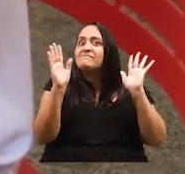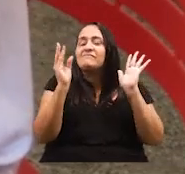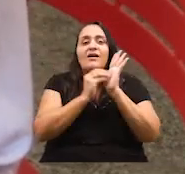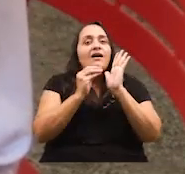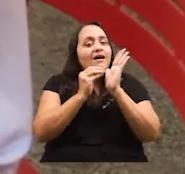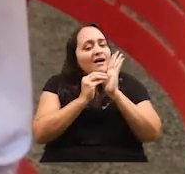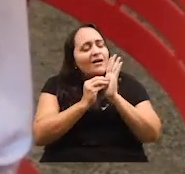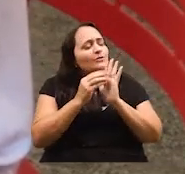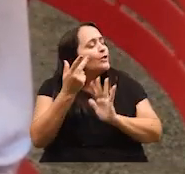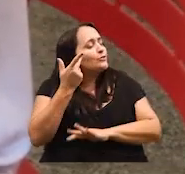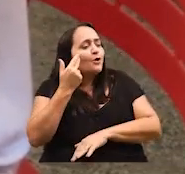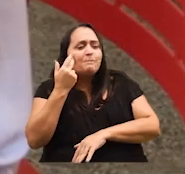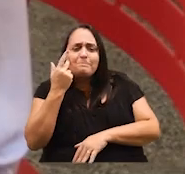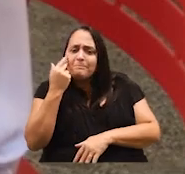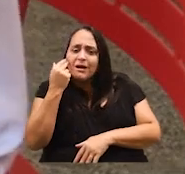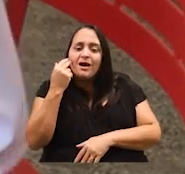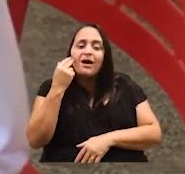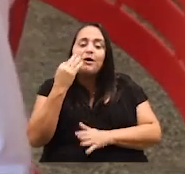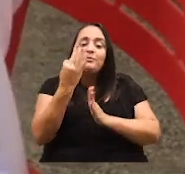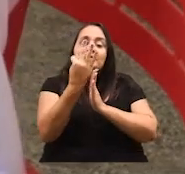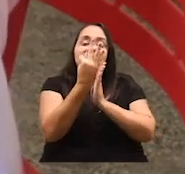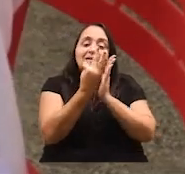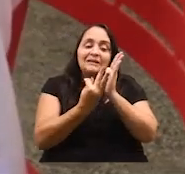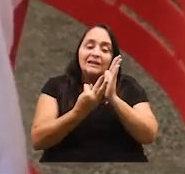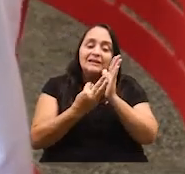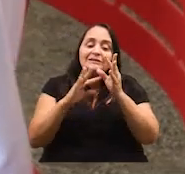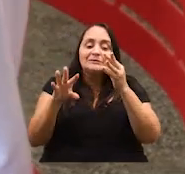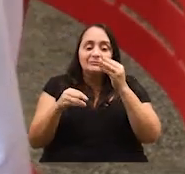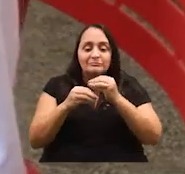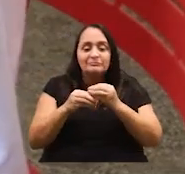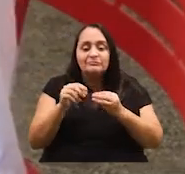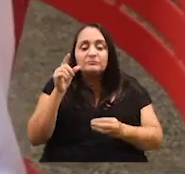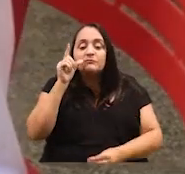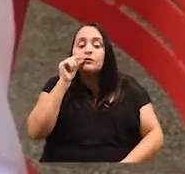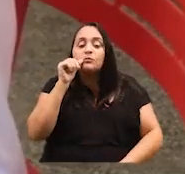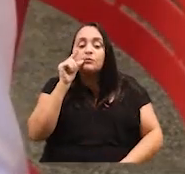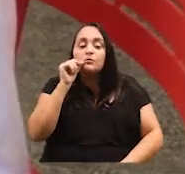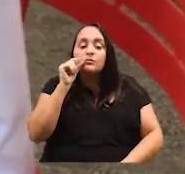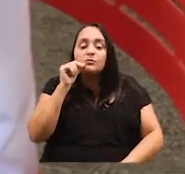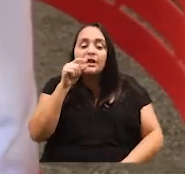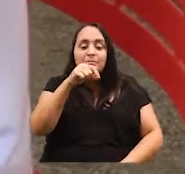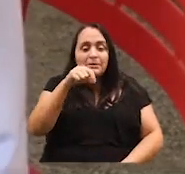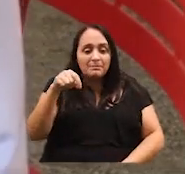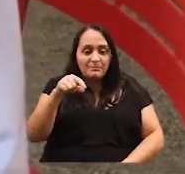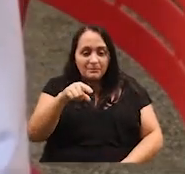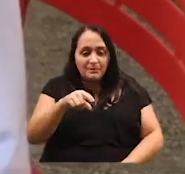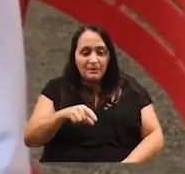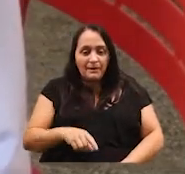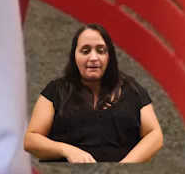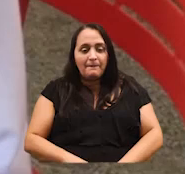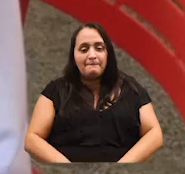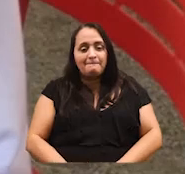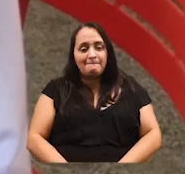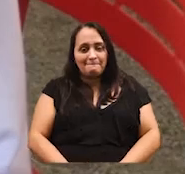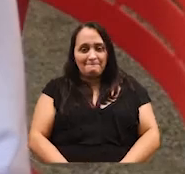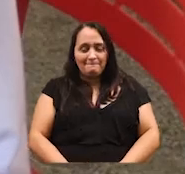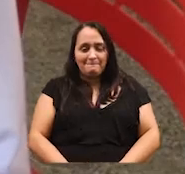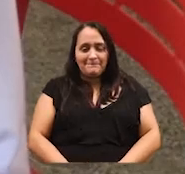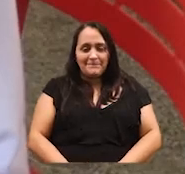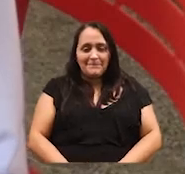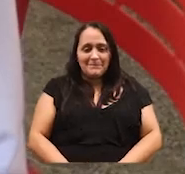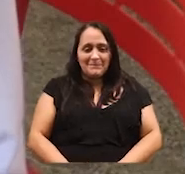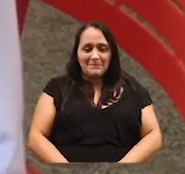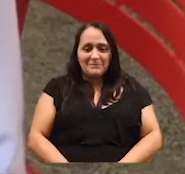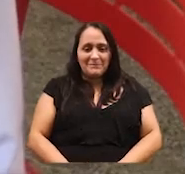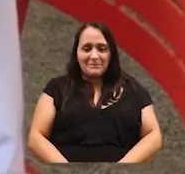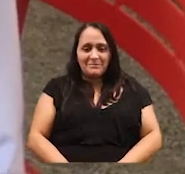aqui corrigindo o texto. Certo. Empresta o lápis para ela conseguir corrigir aí o texto.